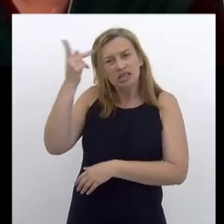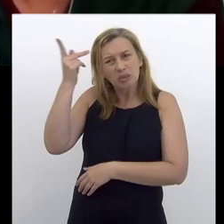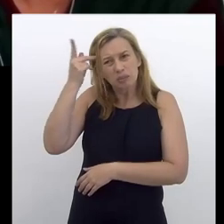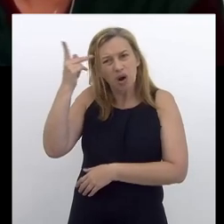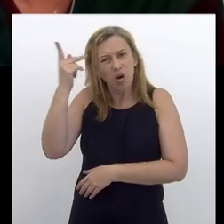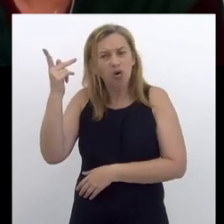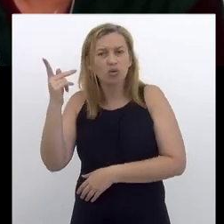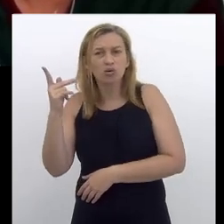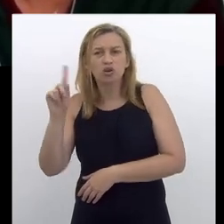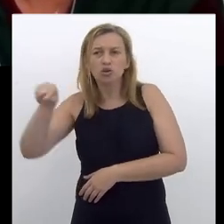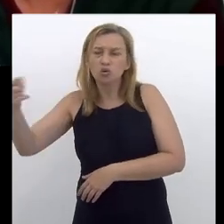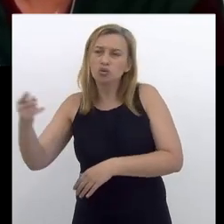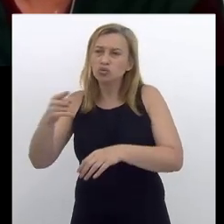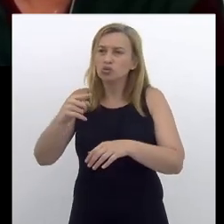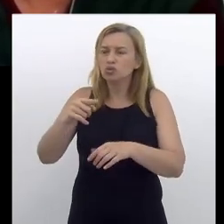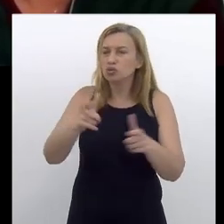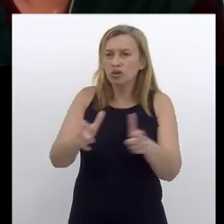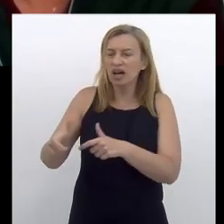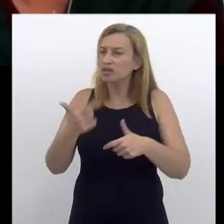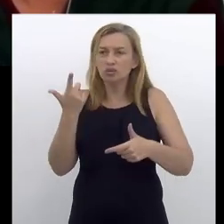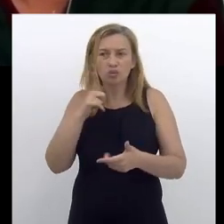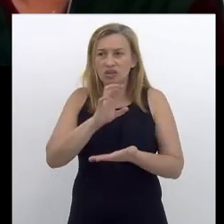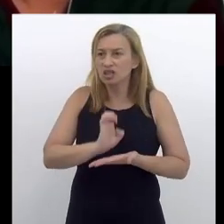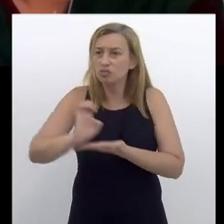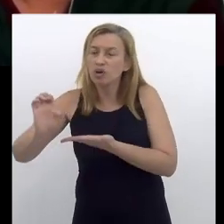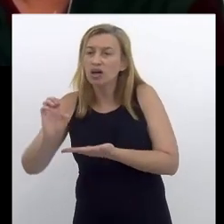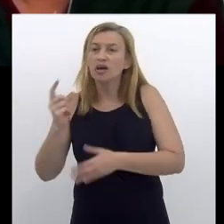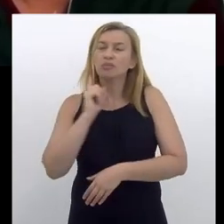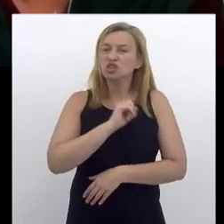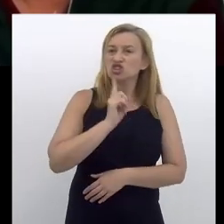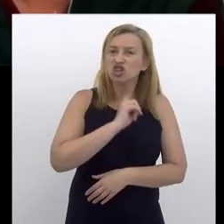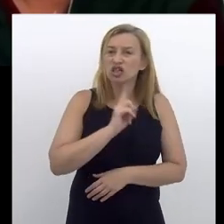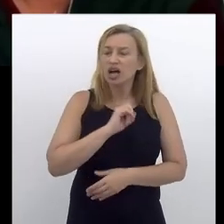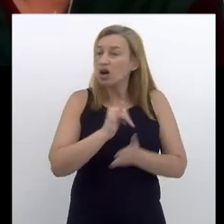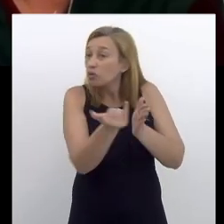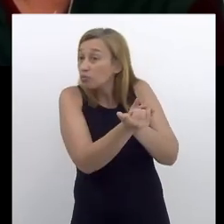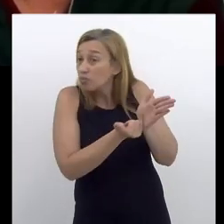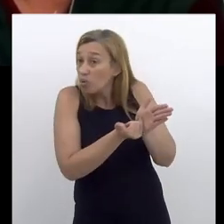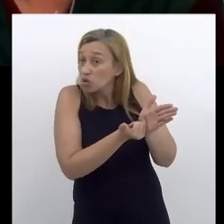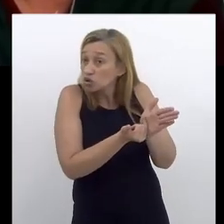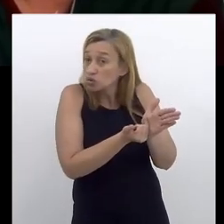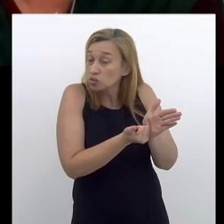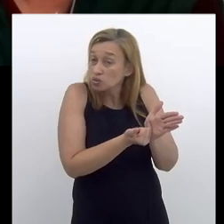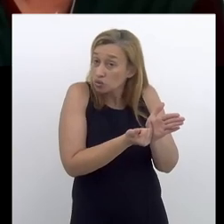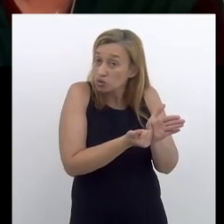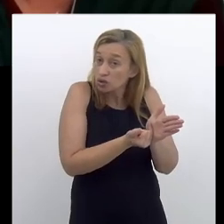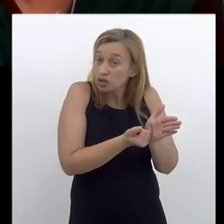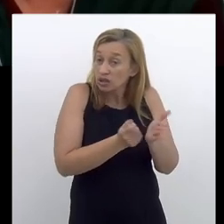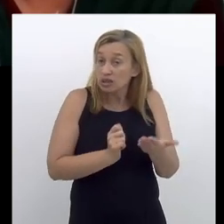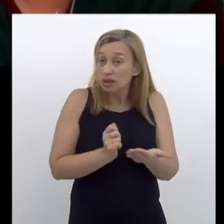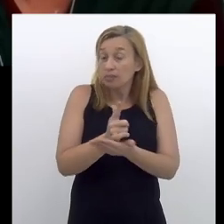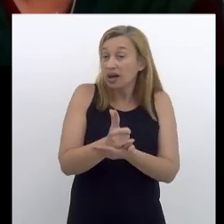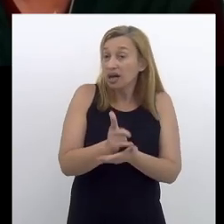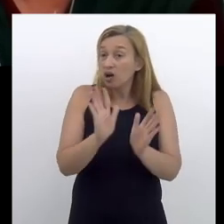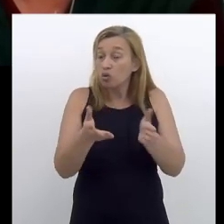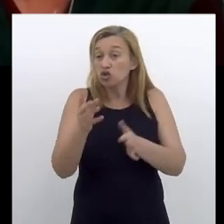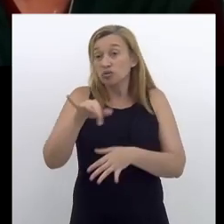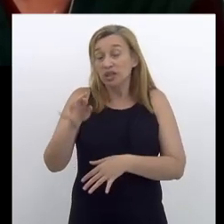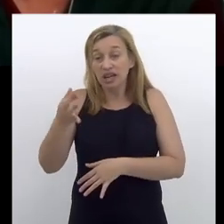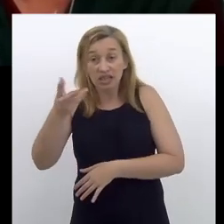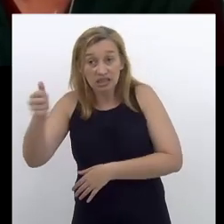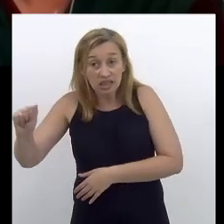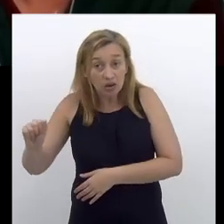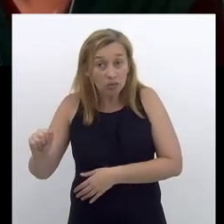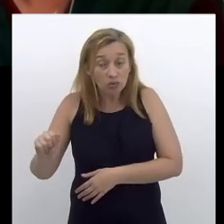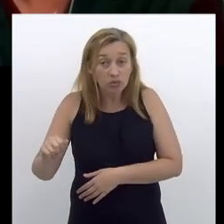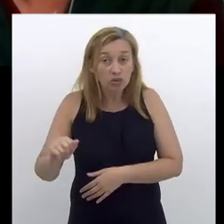Paulo, Paranaguá, não consegue exportar. Minas Gerais, o imposto, a geração, inclusive, da contribuição hoje na